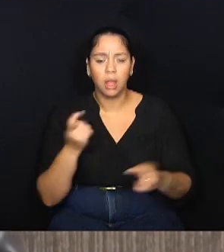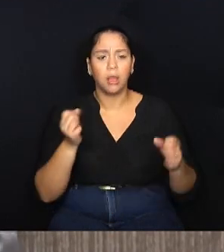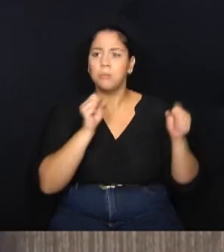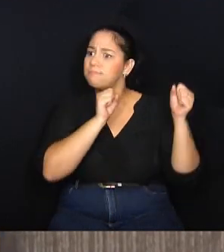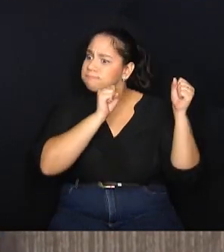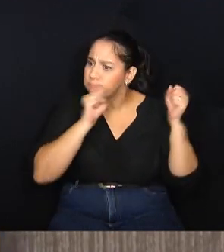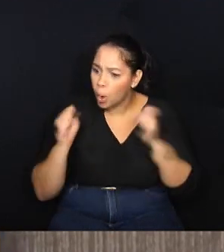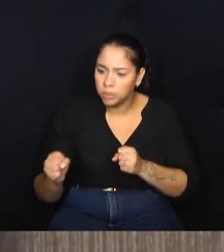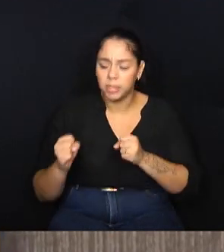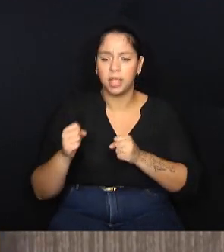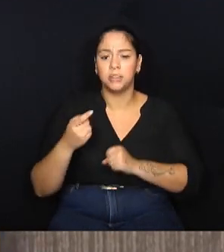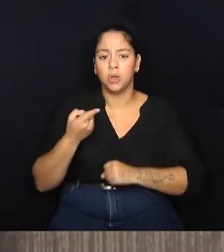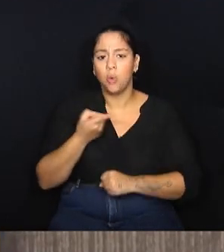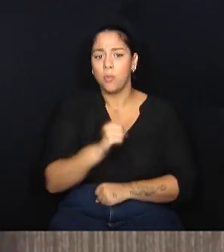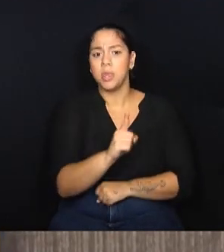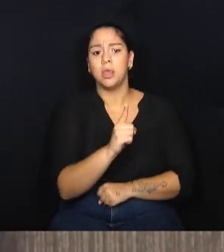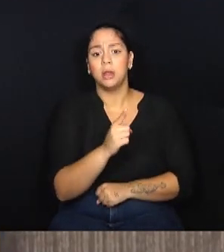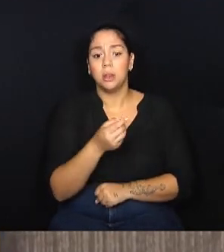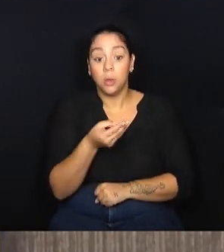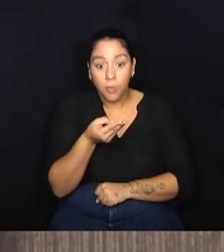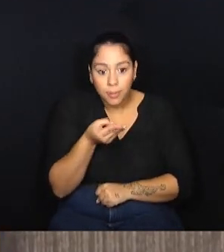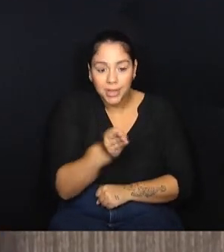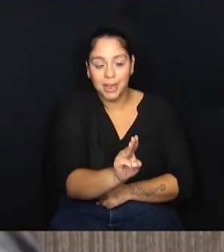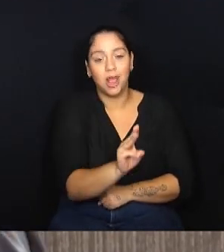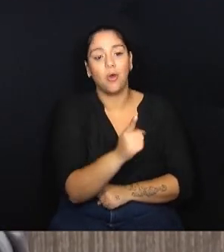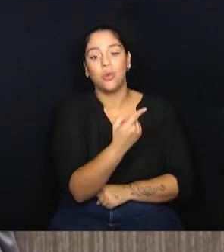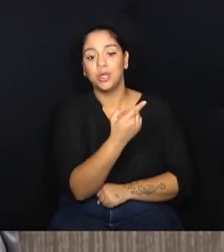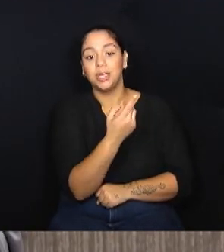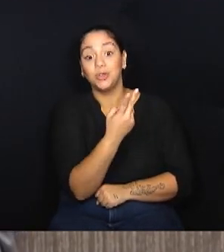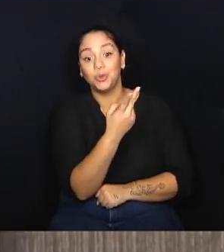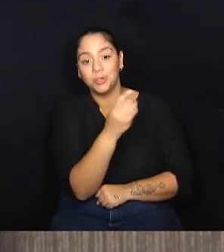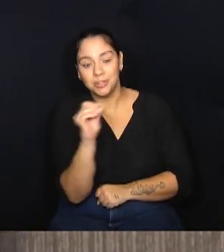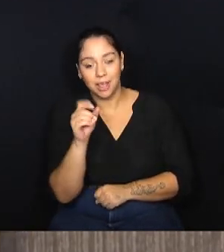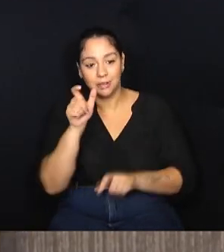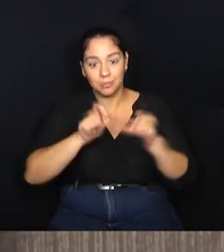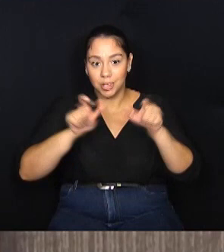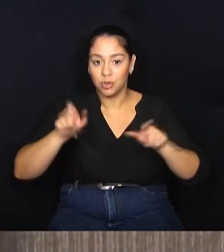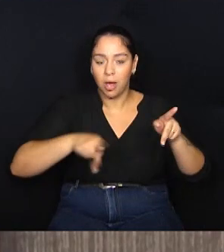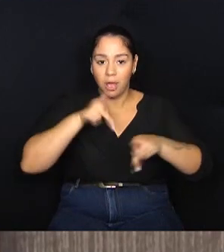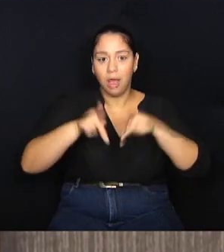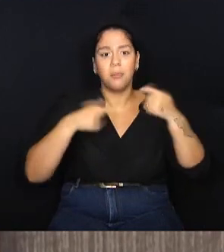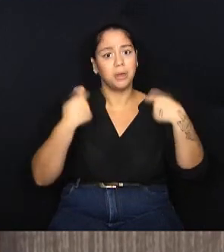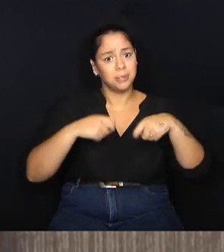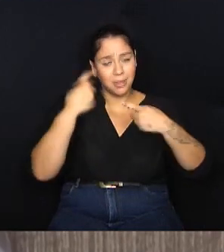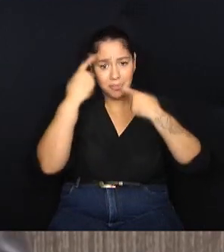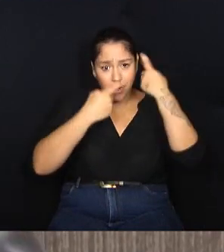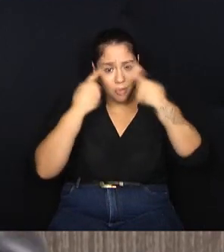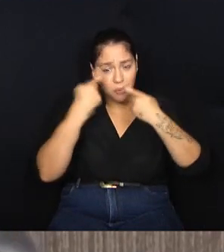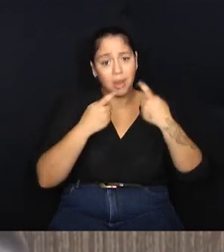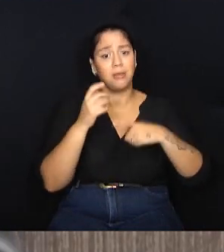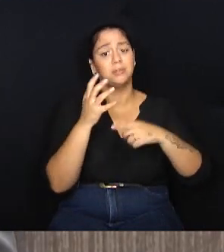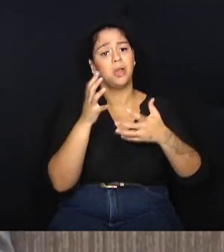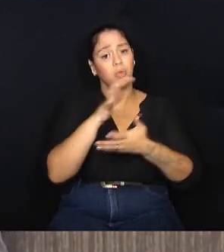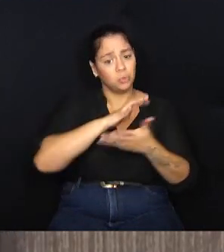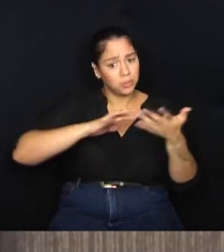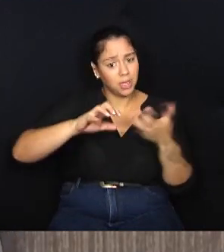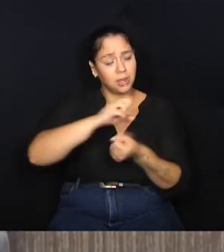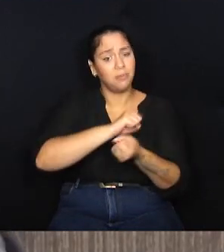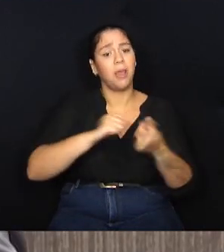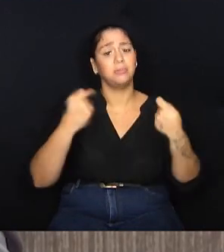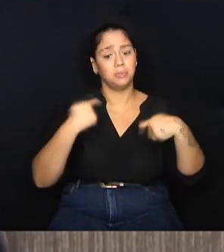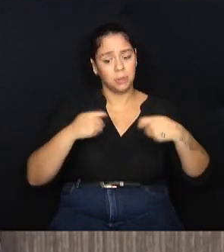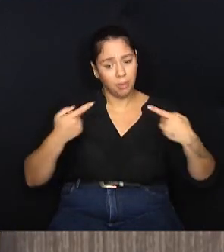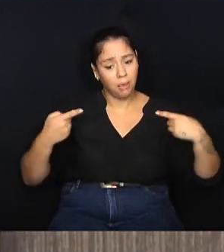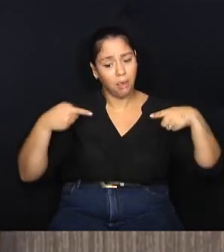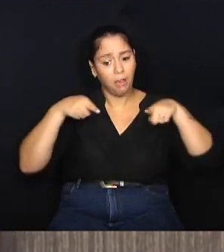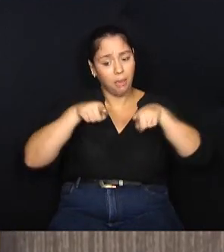com 1.200.000 habitantes, então a gente tem que estar sim preocupado com a sustentabilidade, com o meio ambiente, quando a gente pode unir isso,